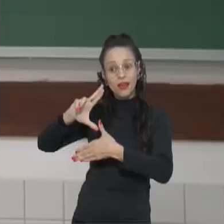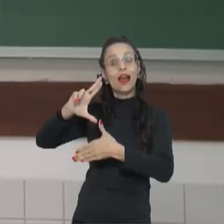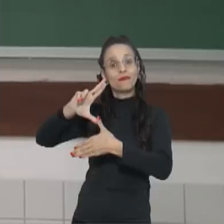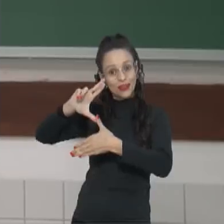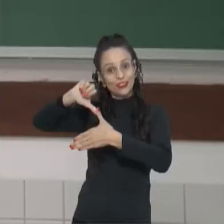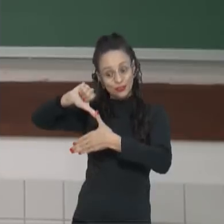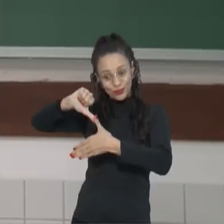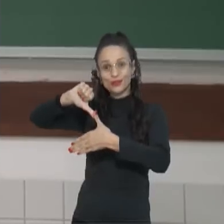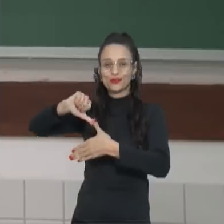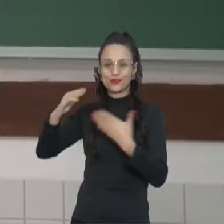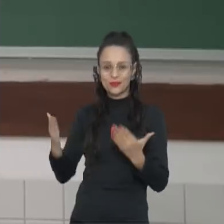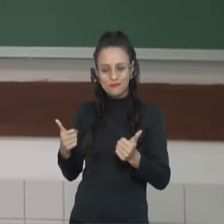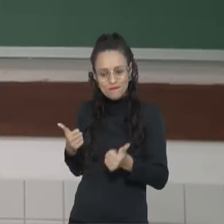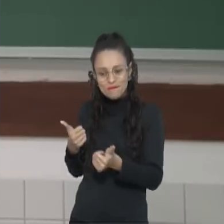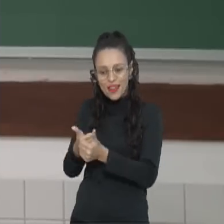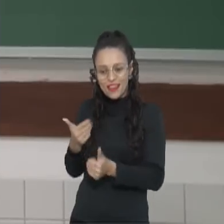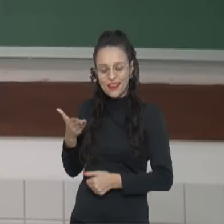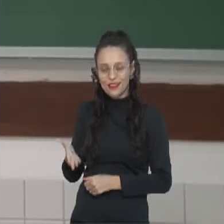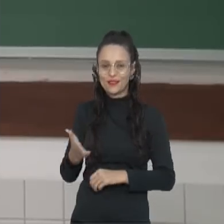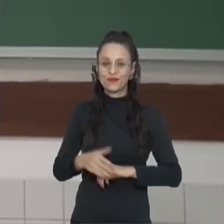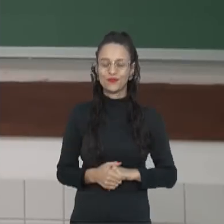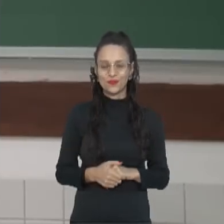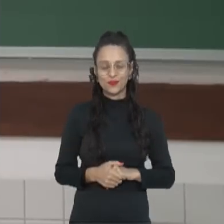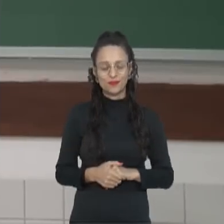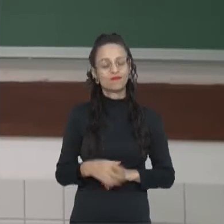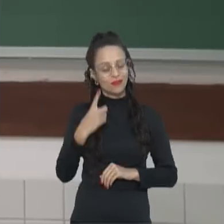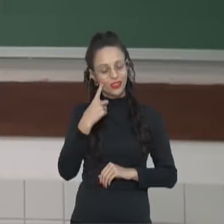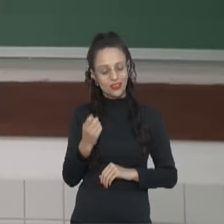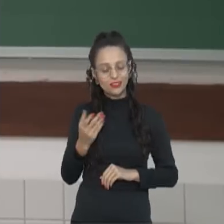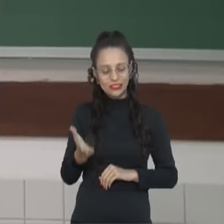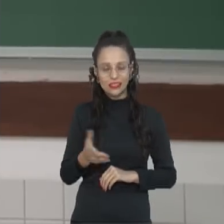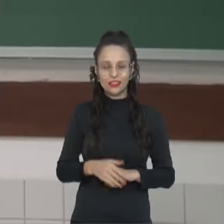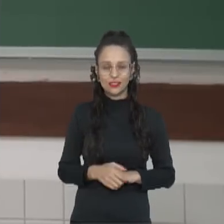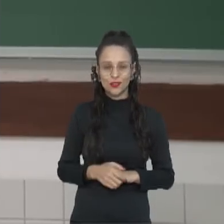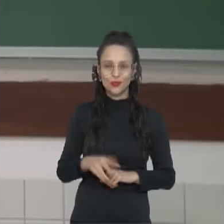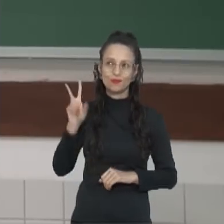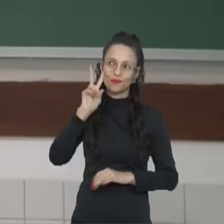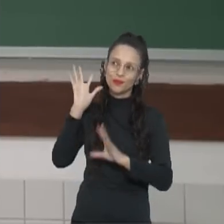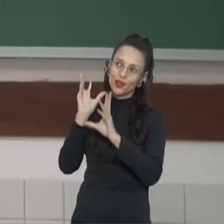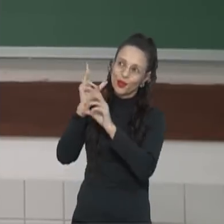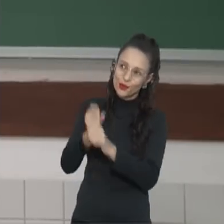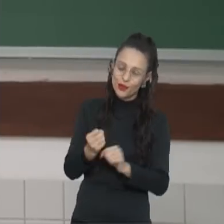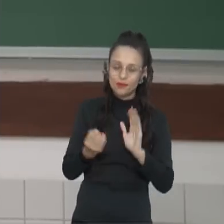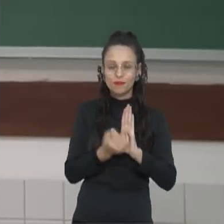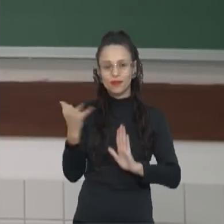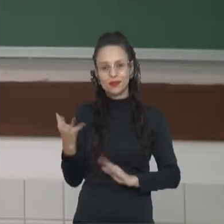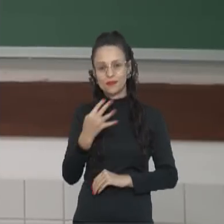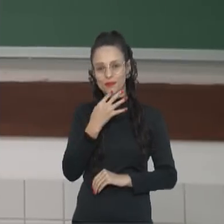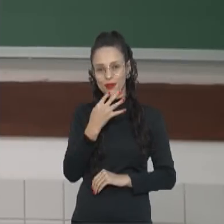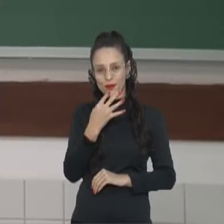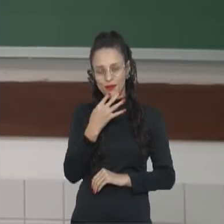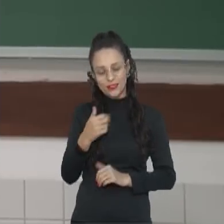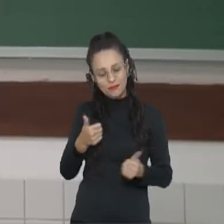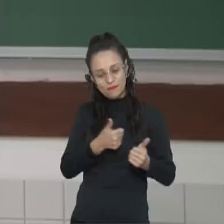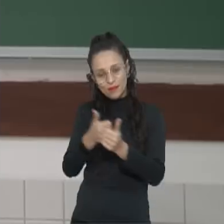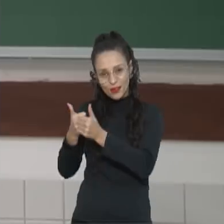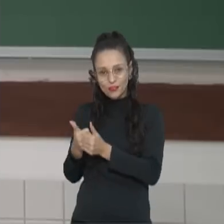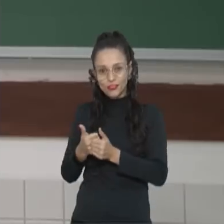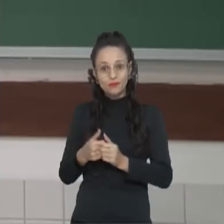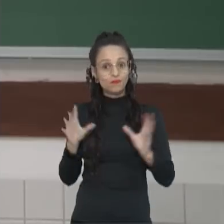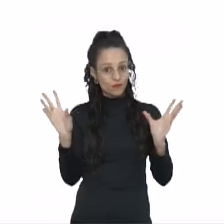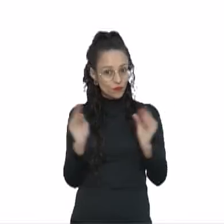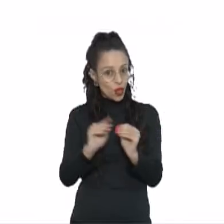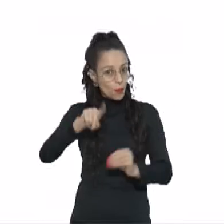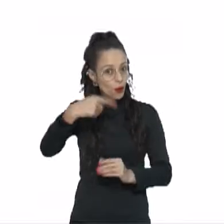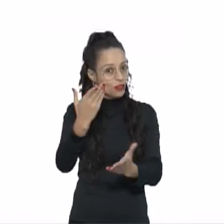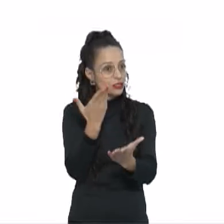Sul. Está próximo a nós aqui. Interessante quantas histórias temos ainda para conhecer perto de nós. Fechou? Próxima aula,